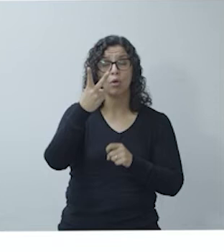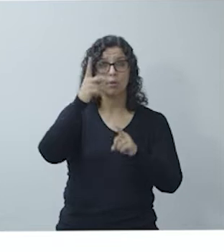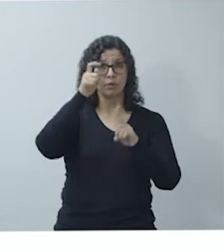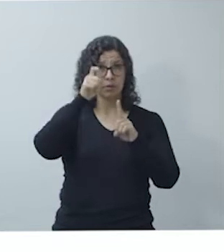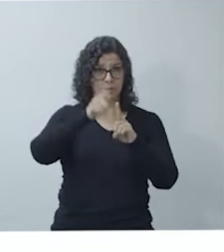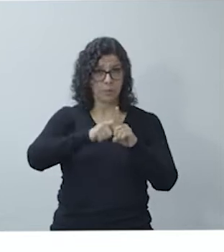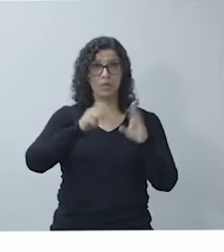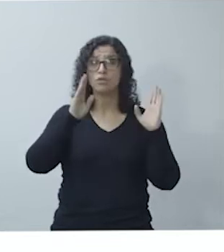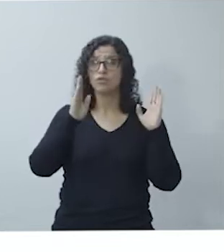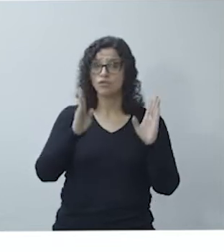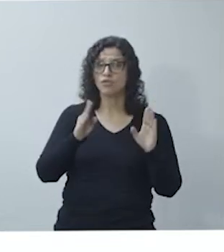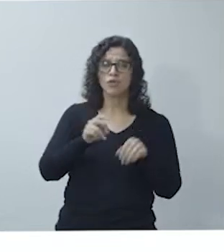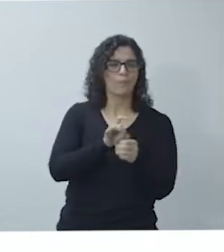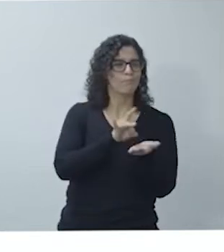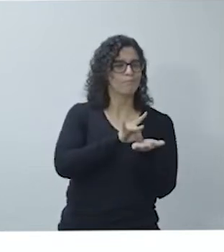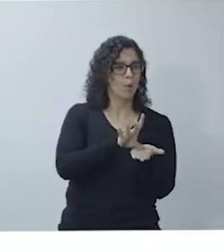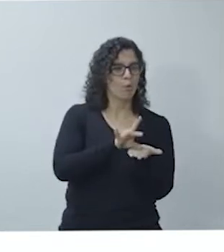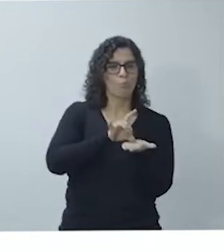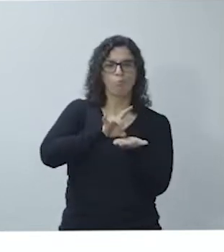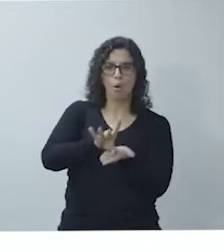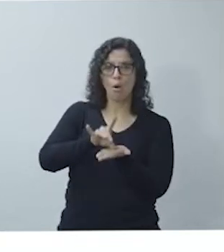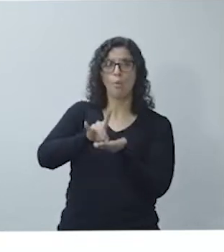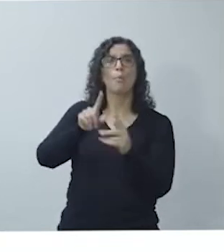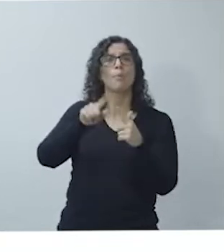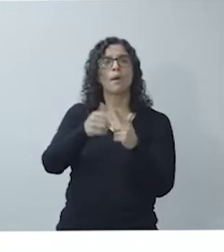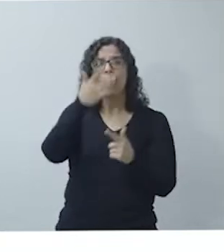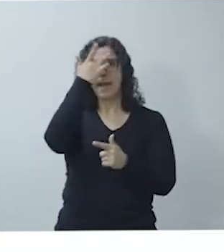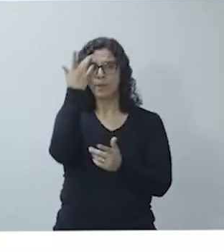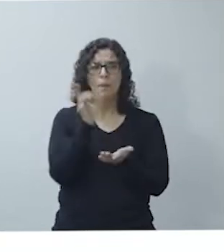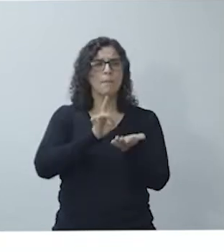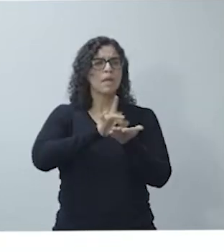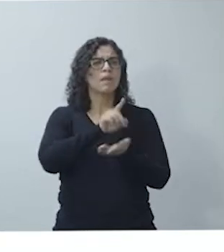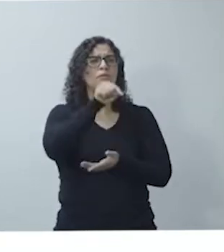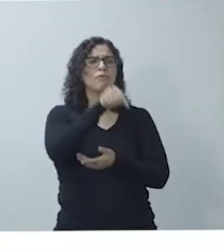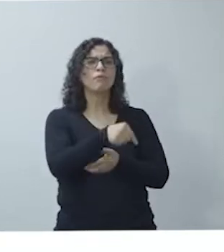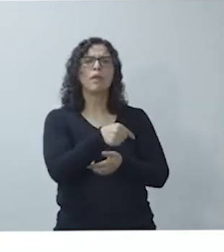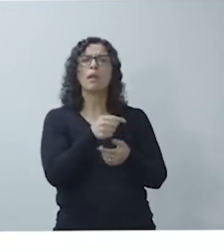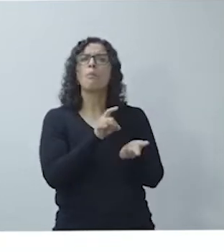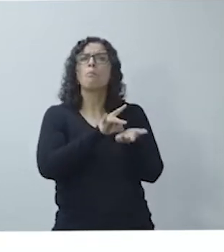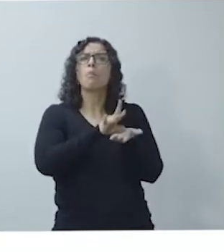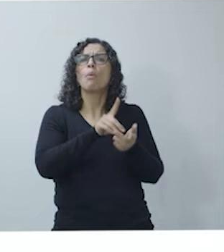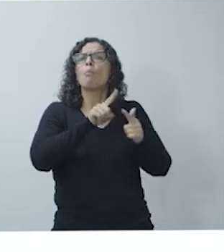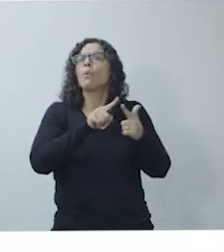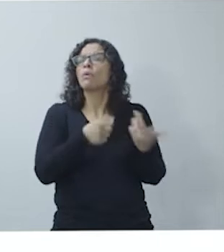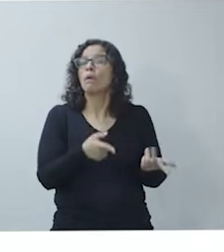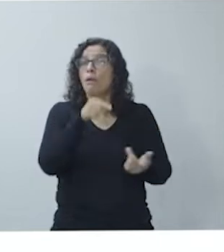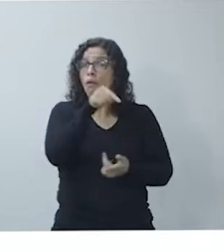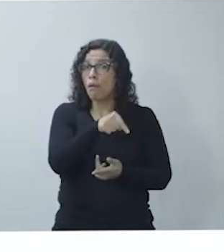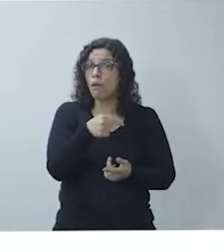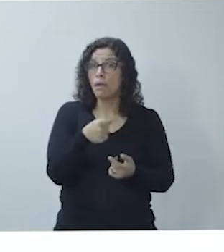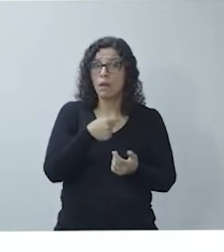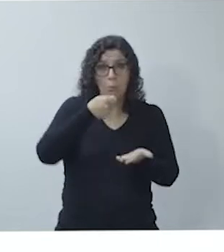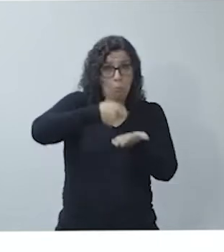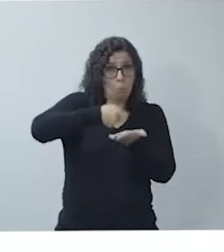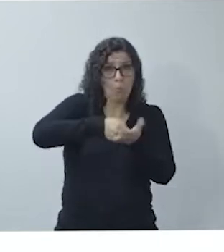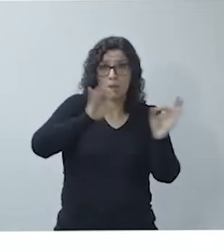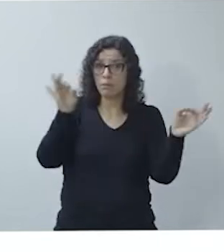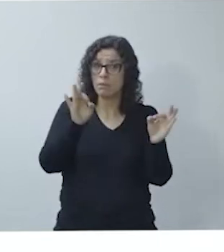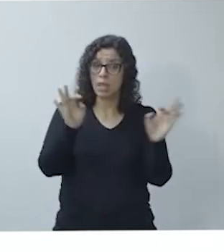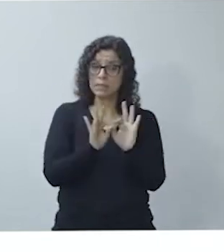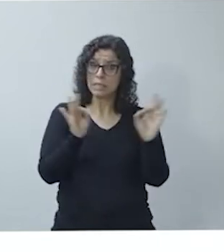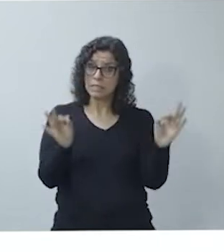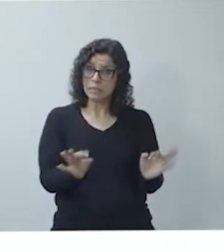1 ano, 2 meses, estava na rua, porque mandavam embora Antenor. E ele não tinha exigências,